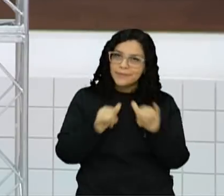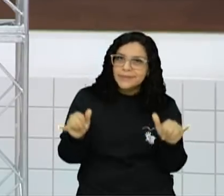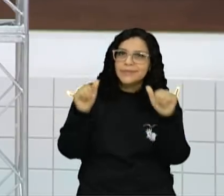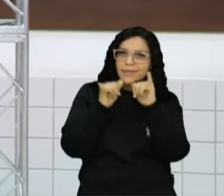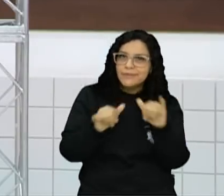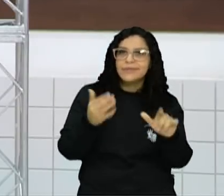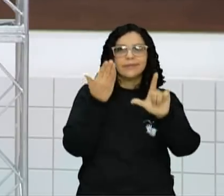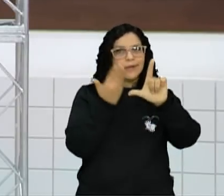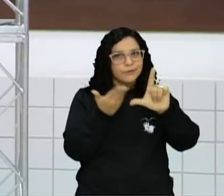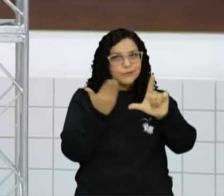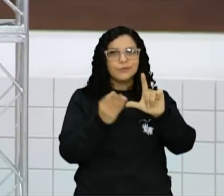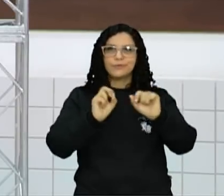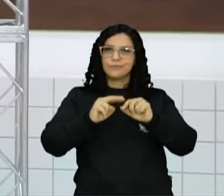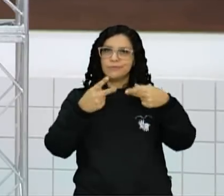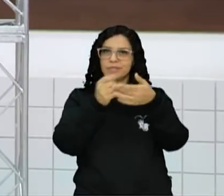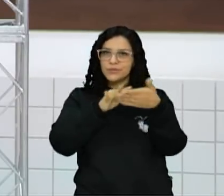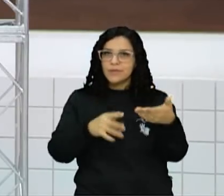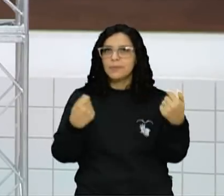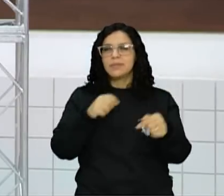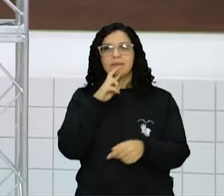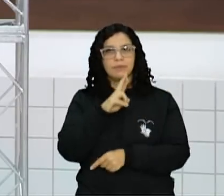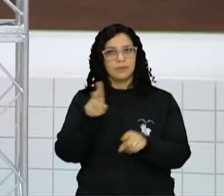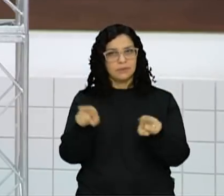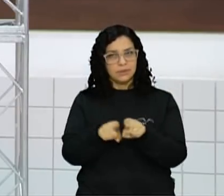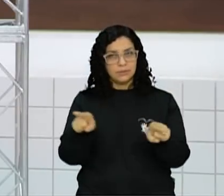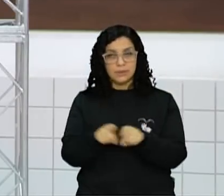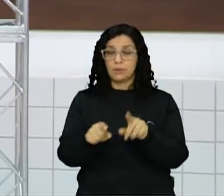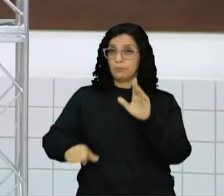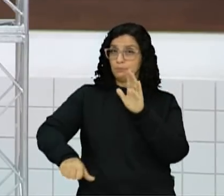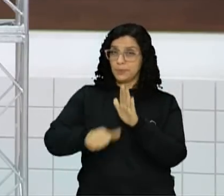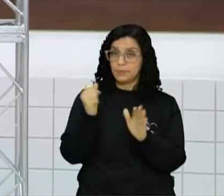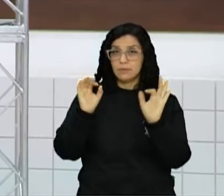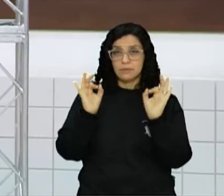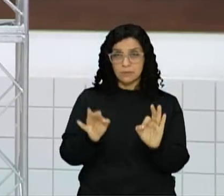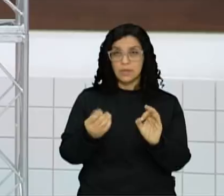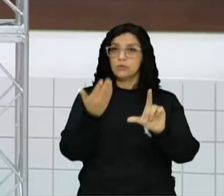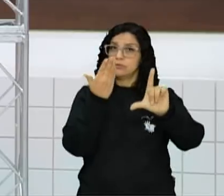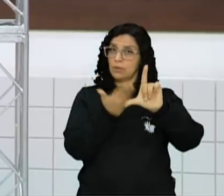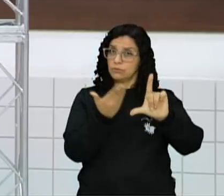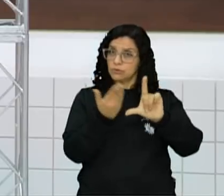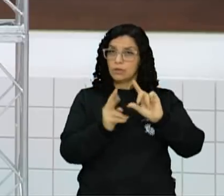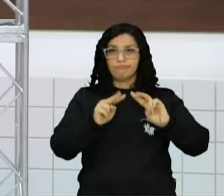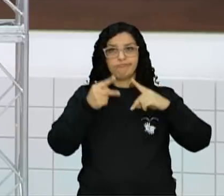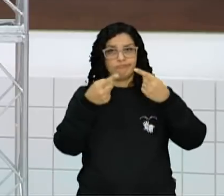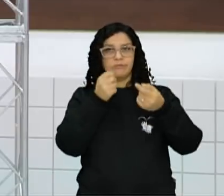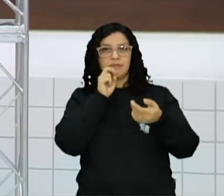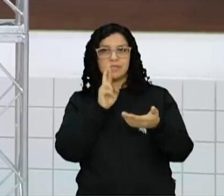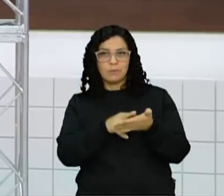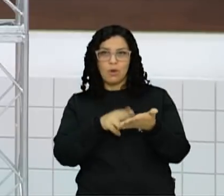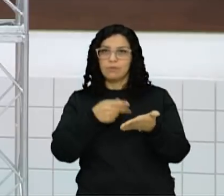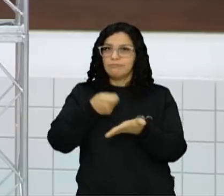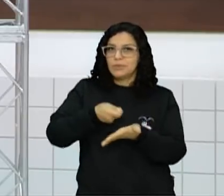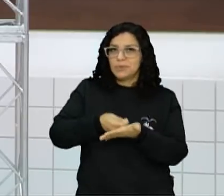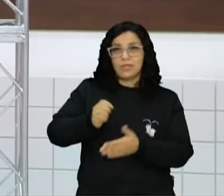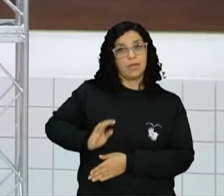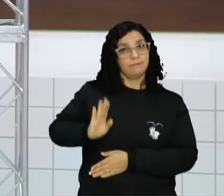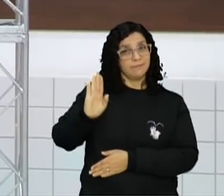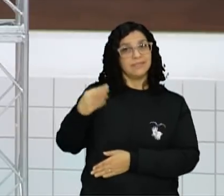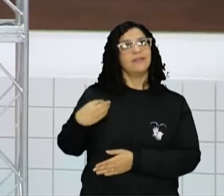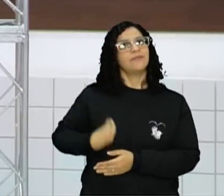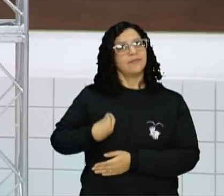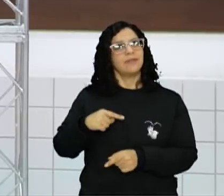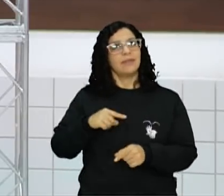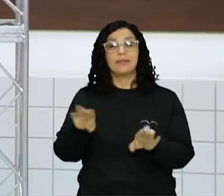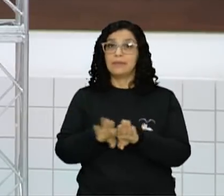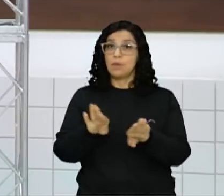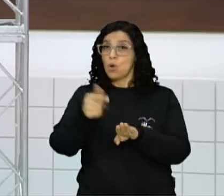no Classroom, faz atividade e tal, certo? Então, primeiro recadinho, entre no Google Classroom, faça a atividade obrigatória da aula de hoje e de todas as